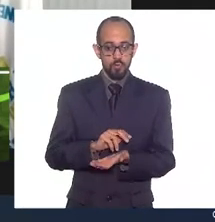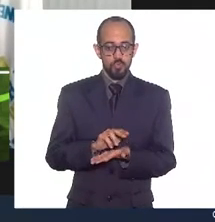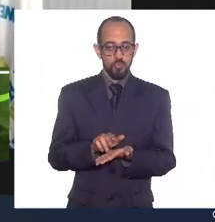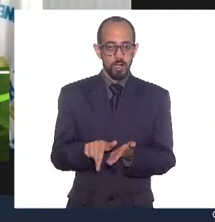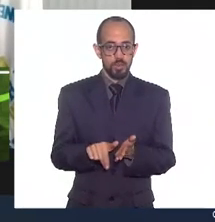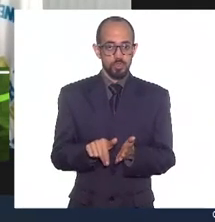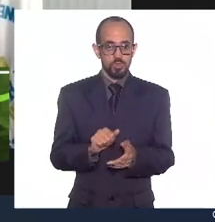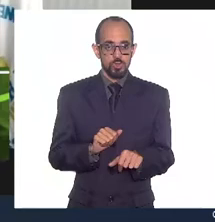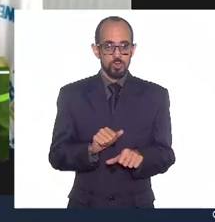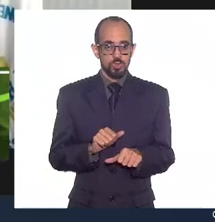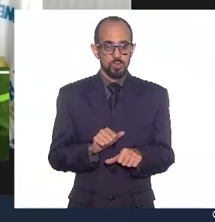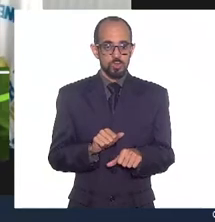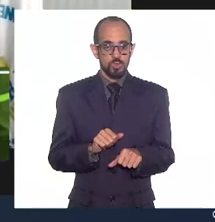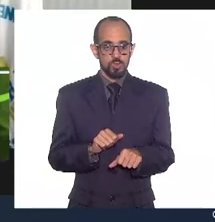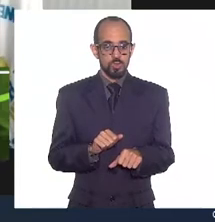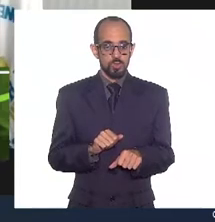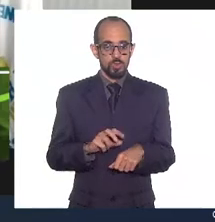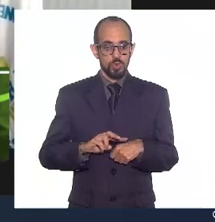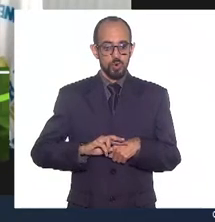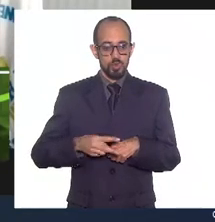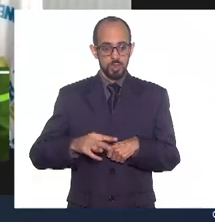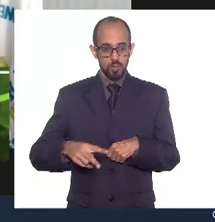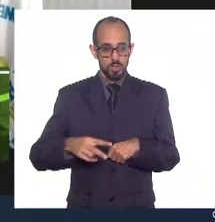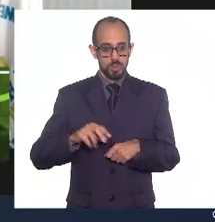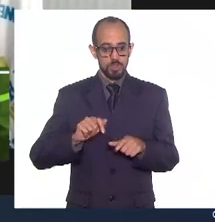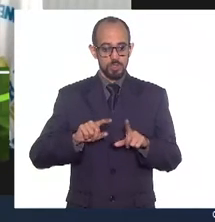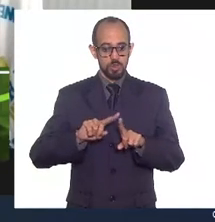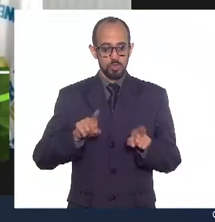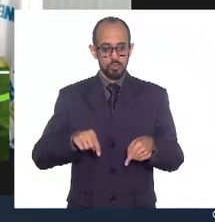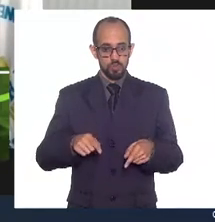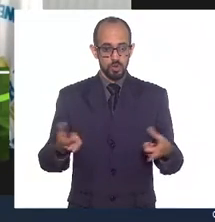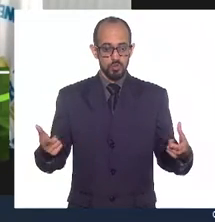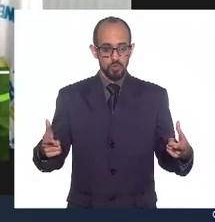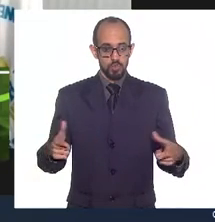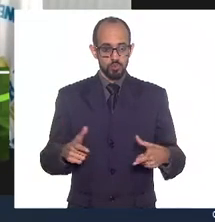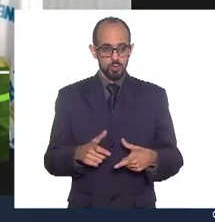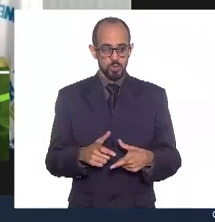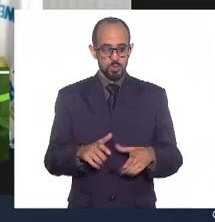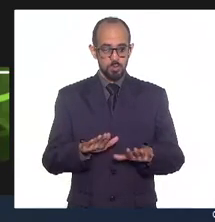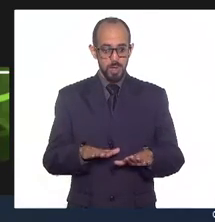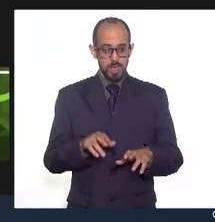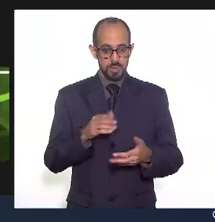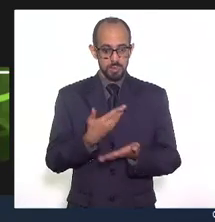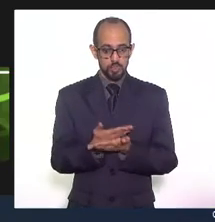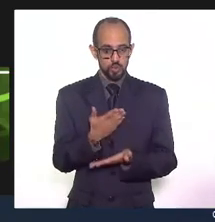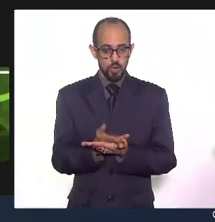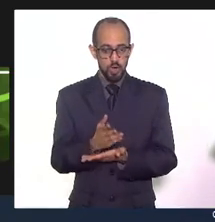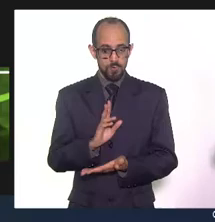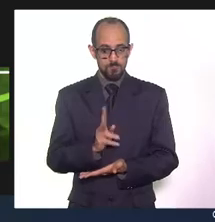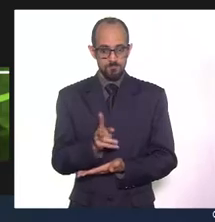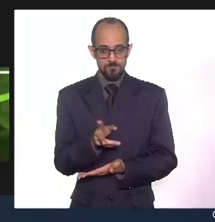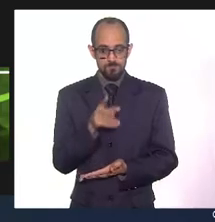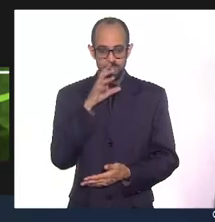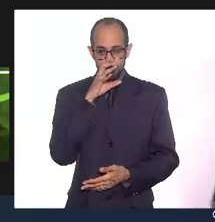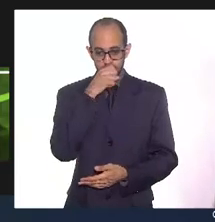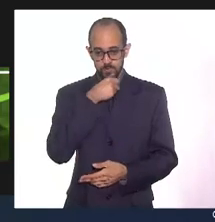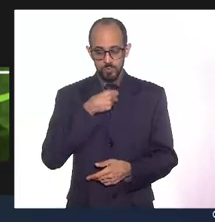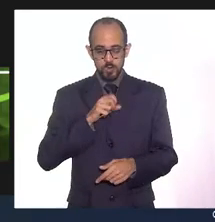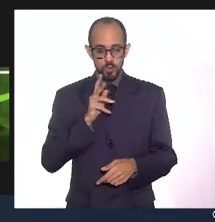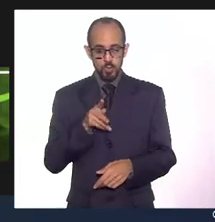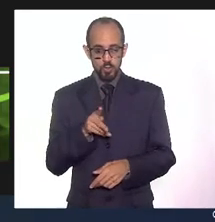fatores e o nosso quadro vai diminuindo mas mesmo assim a escola resiste e continua